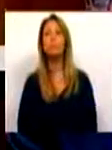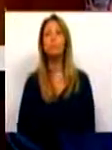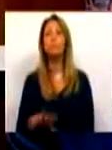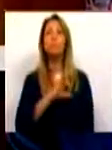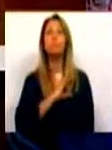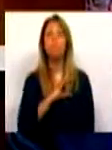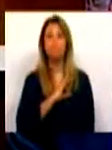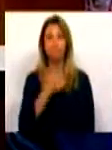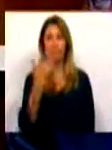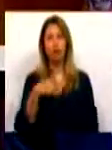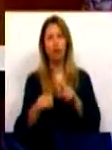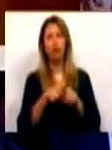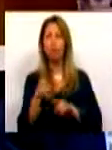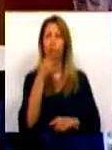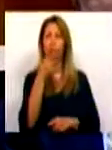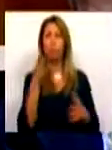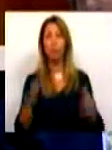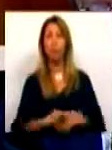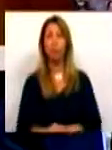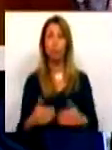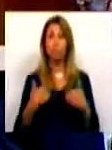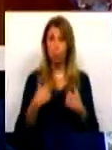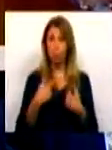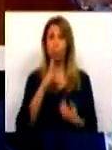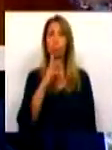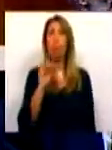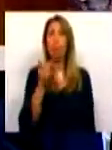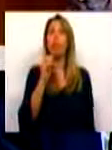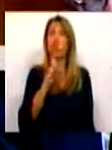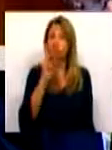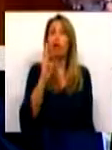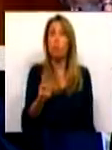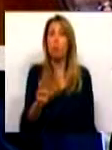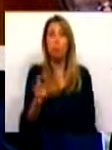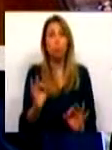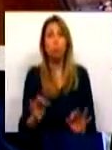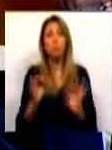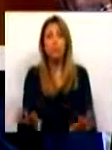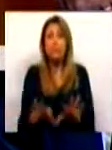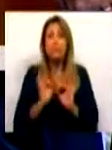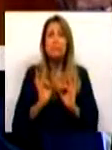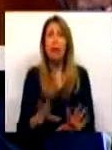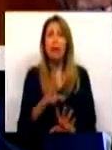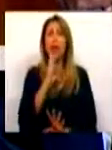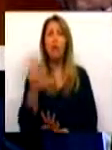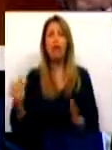Senhor deputado, eu responder-lhe-ei exatamente o mesmo que lhe respondi até agora.